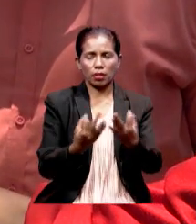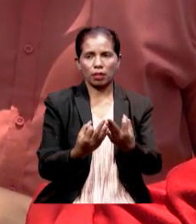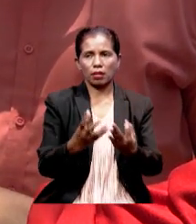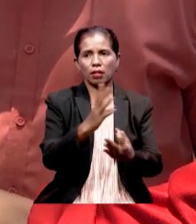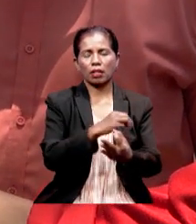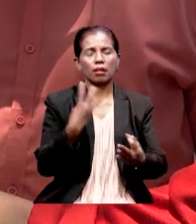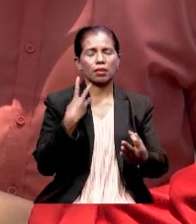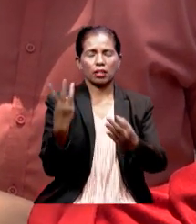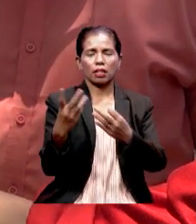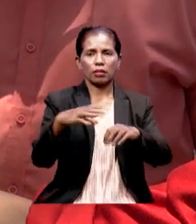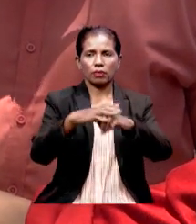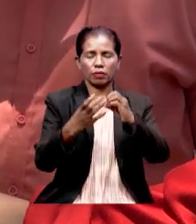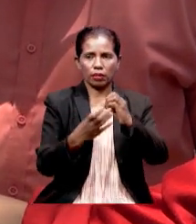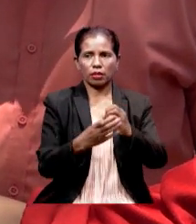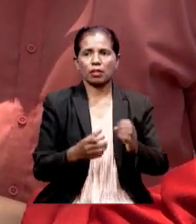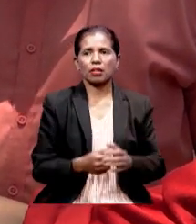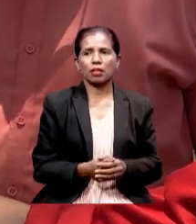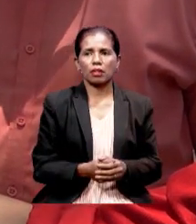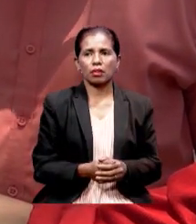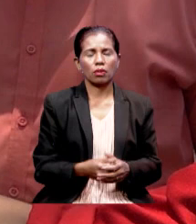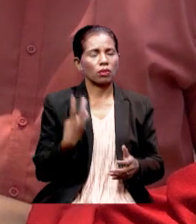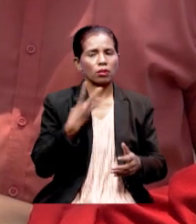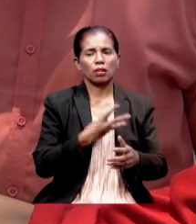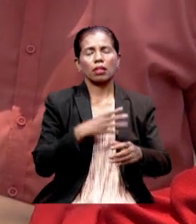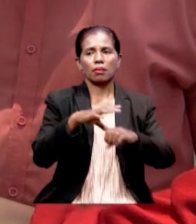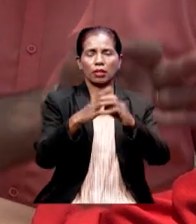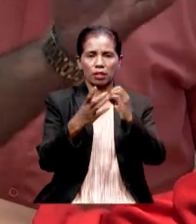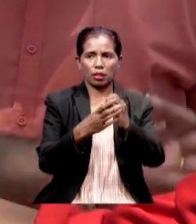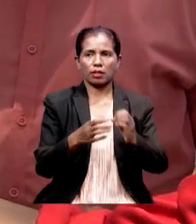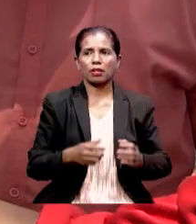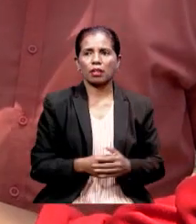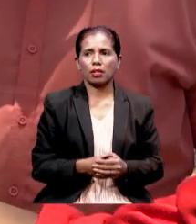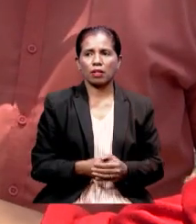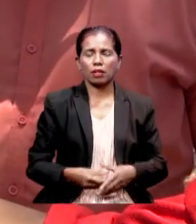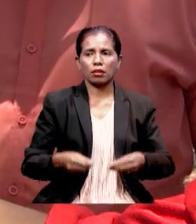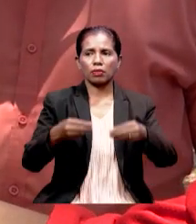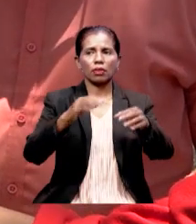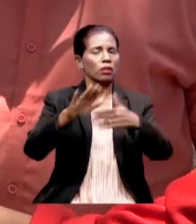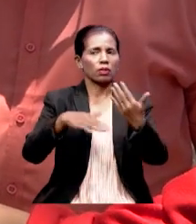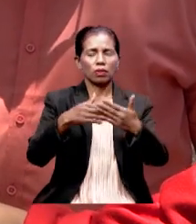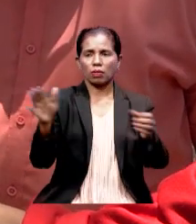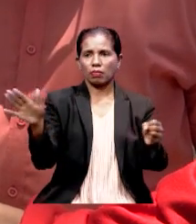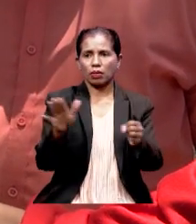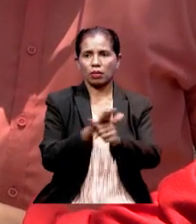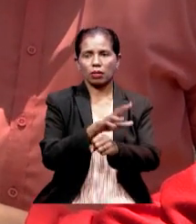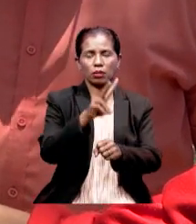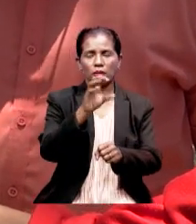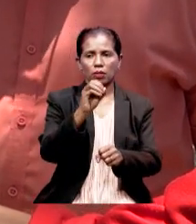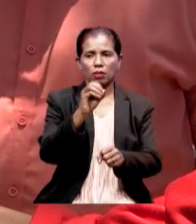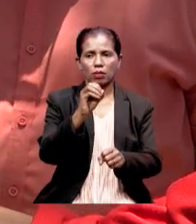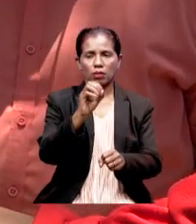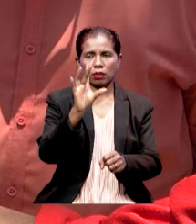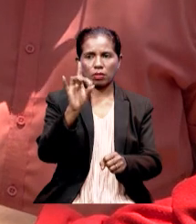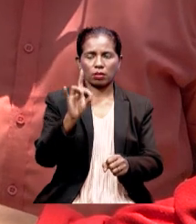ami rai. Ami rai, tu tone na ba ami rai. Ya alvara completo, voto tu completo. En